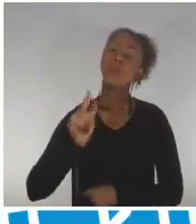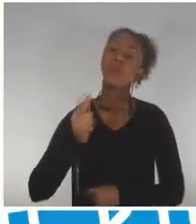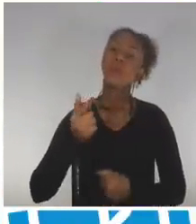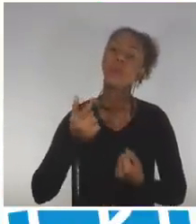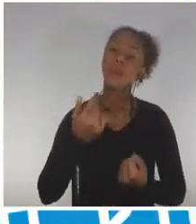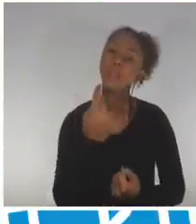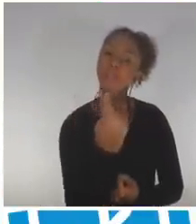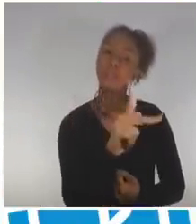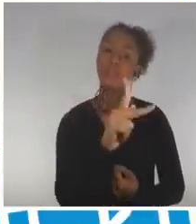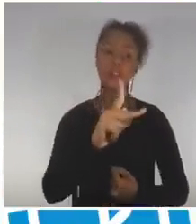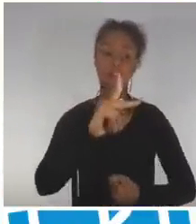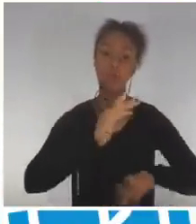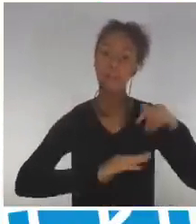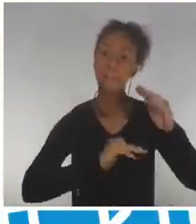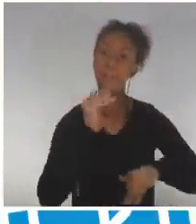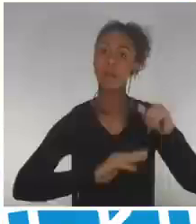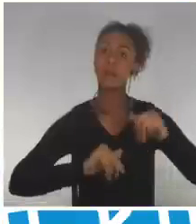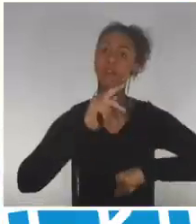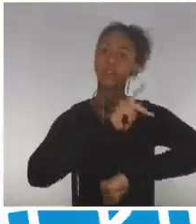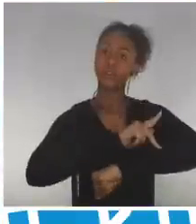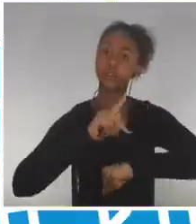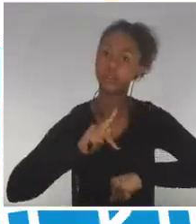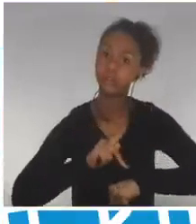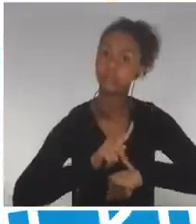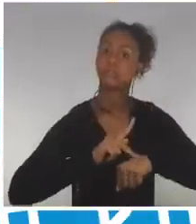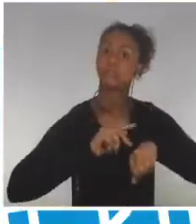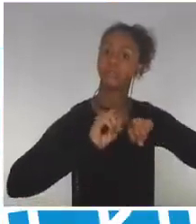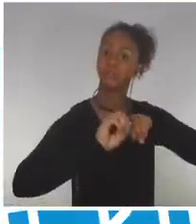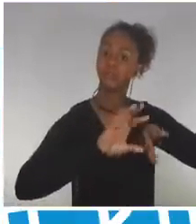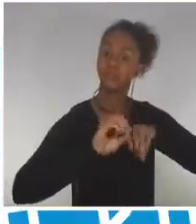atuação docente e de gestão.